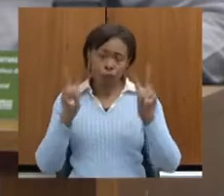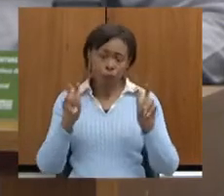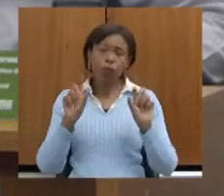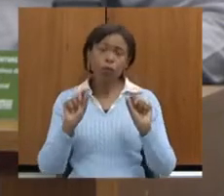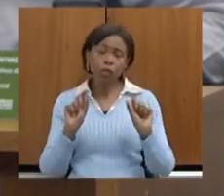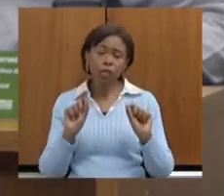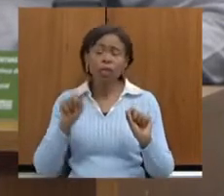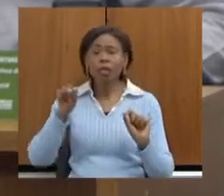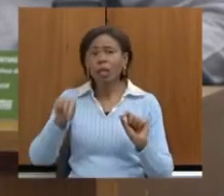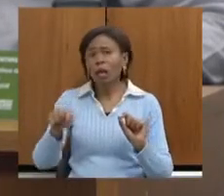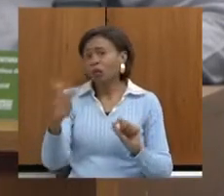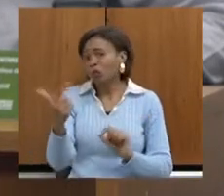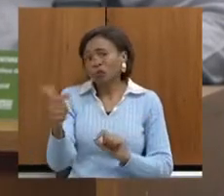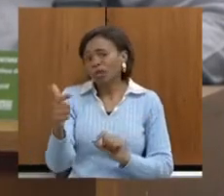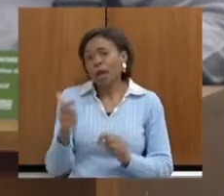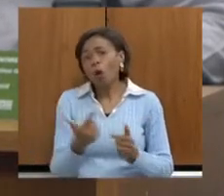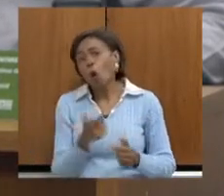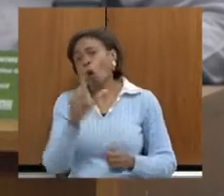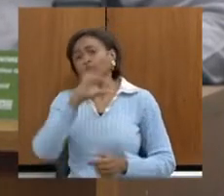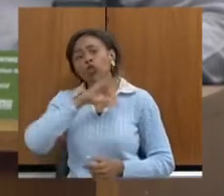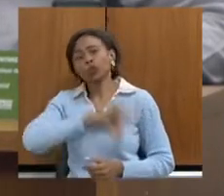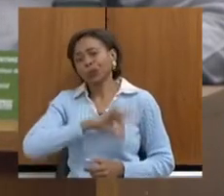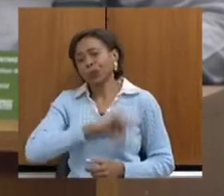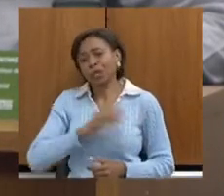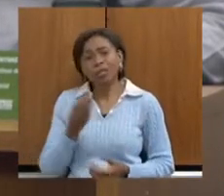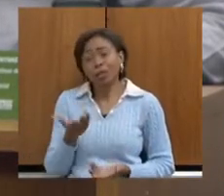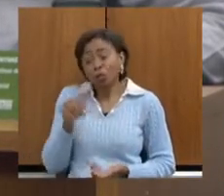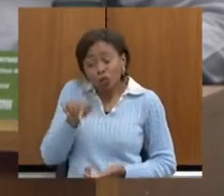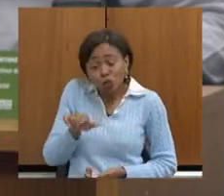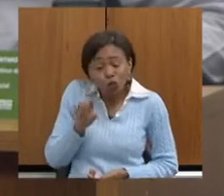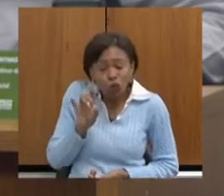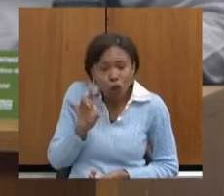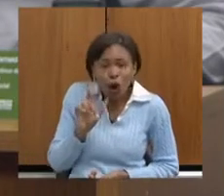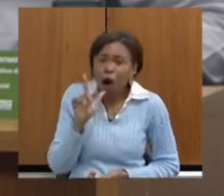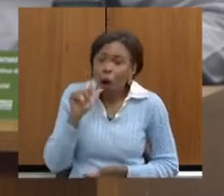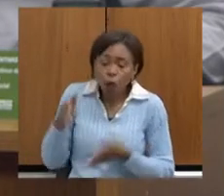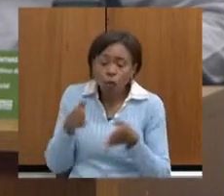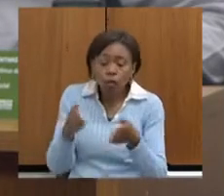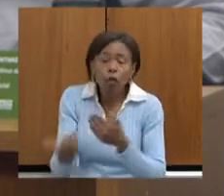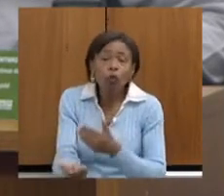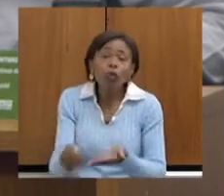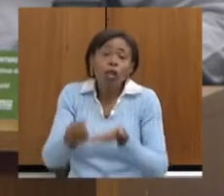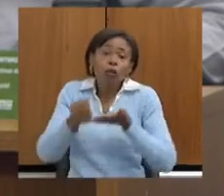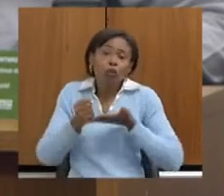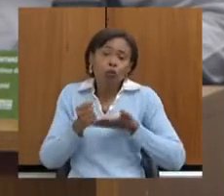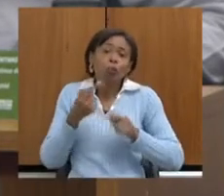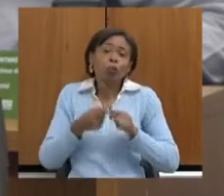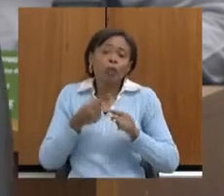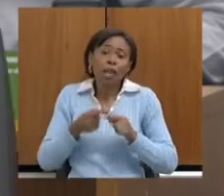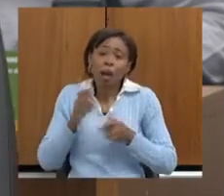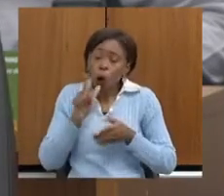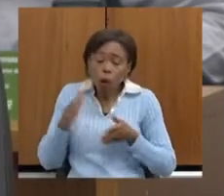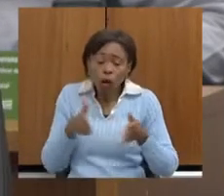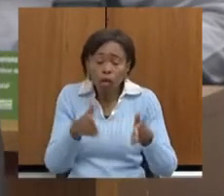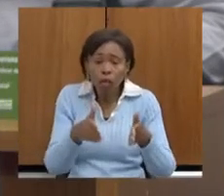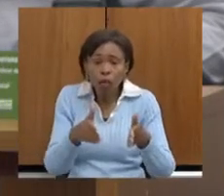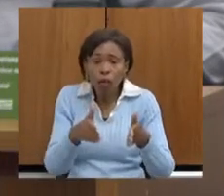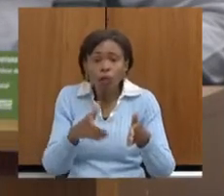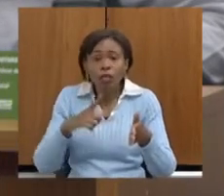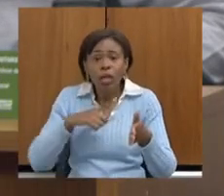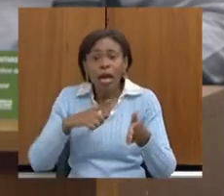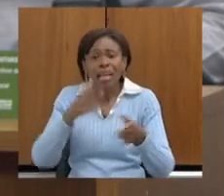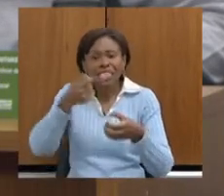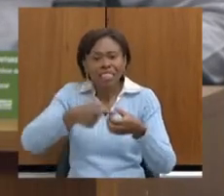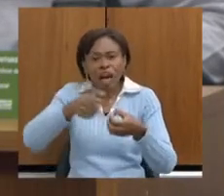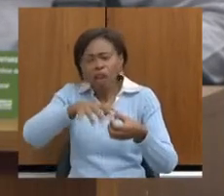que nós não tem uma outra fonte de renda a não ser o rei porque o rei de verde a cidade no meio é reportando que tem a parte